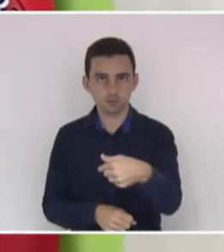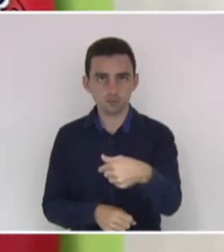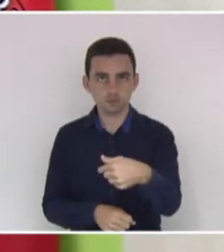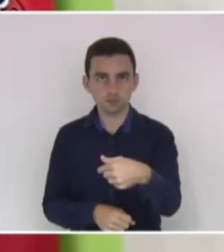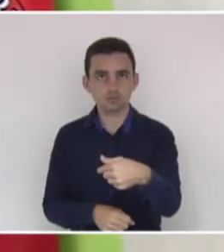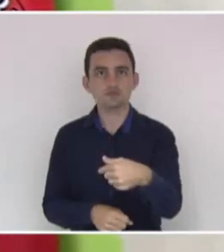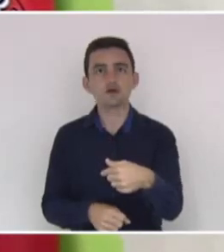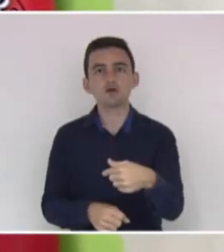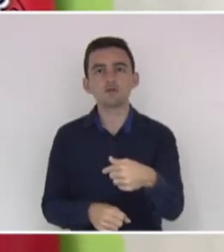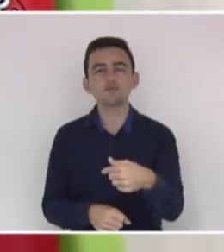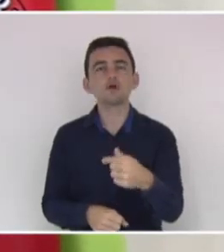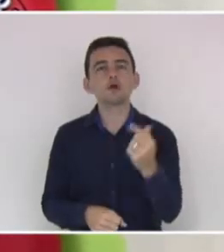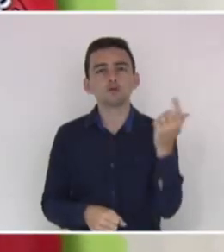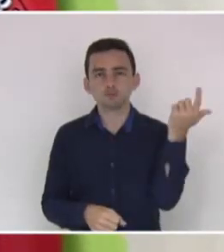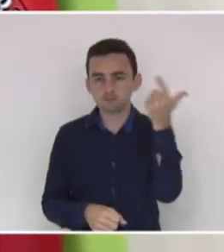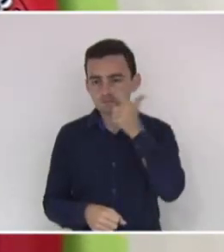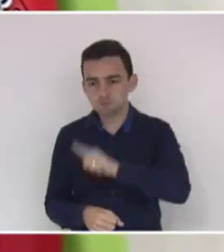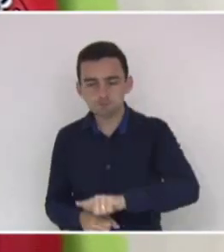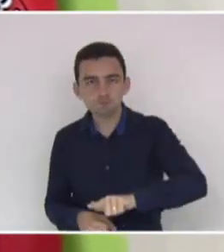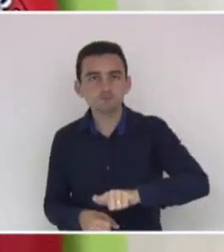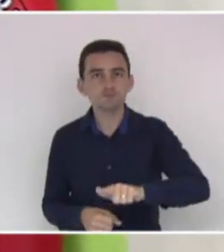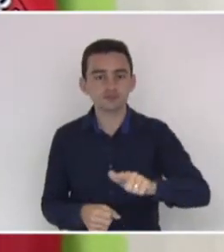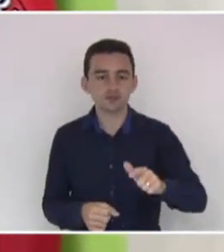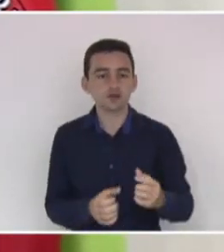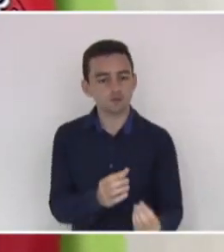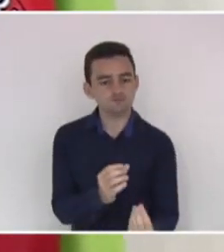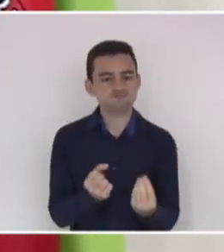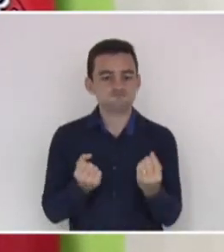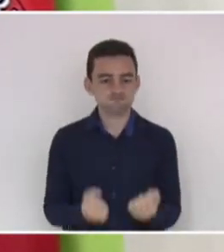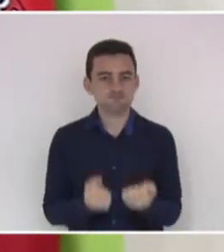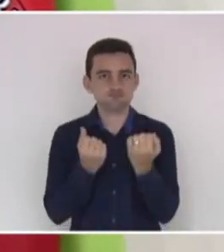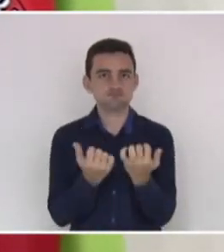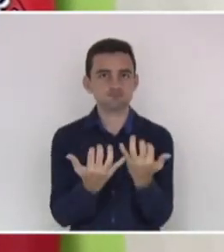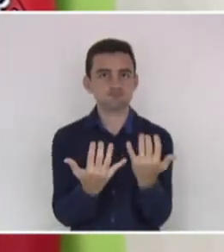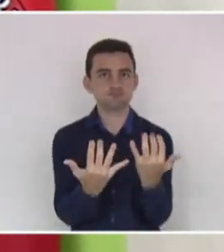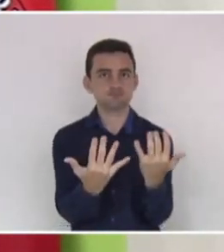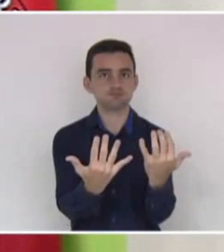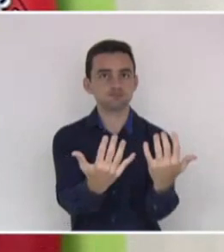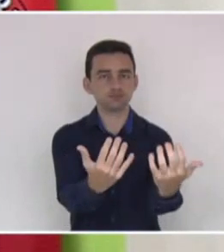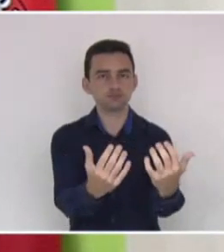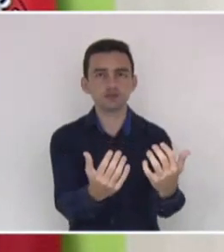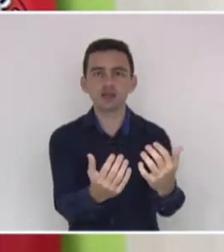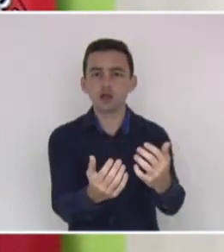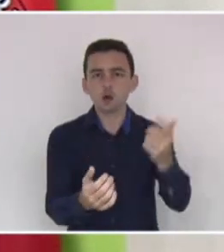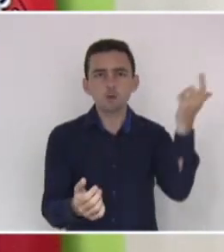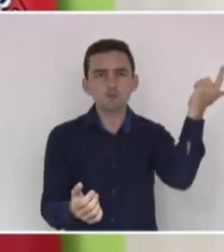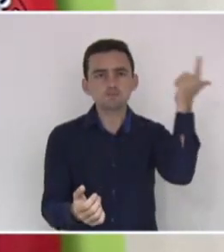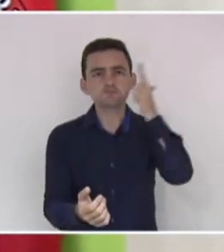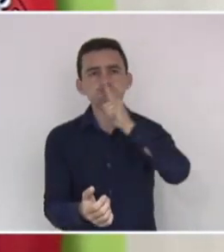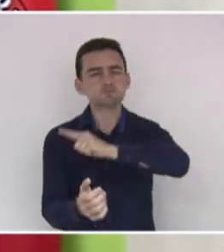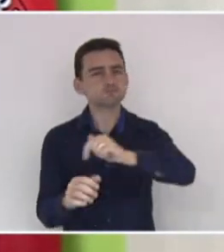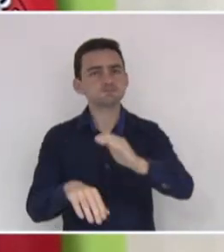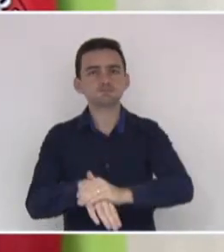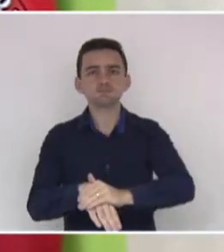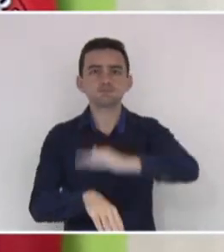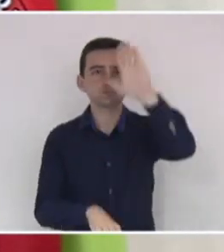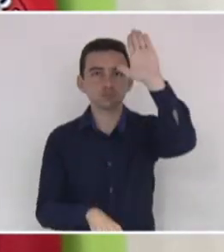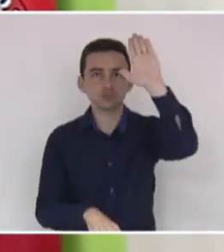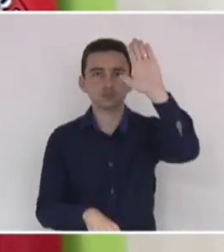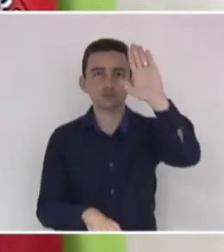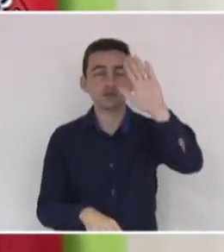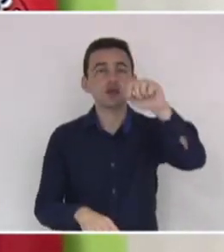colhe a grande safra recorde. O Brasil vai colher em